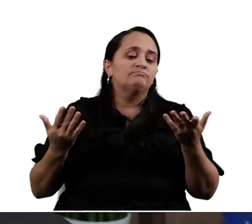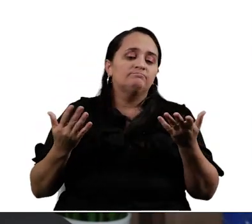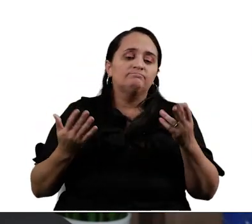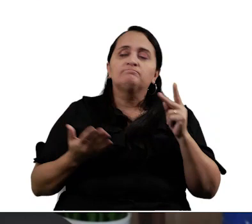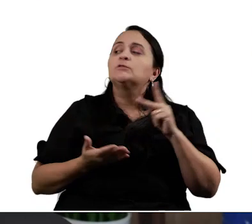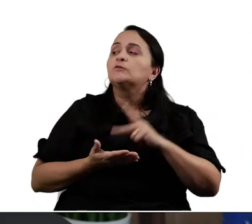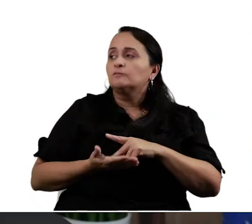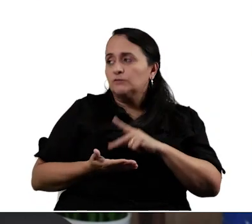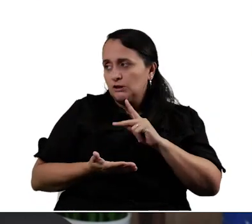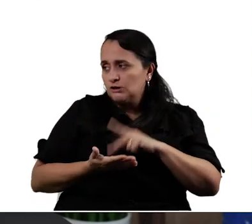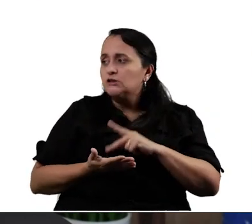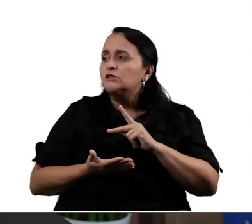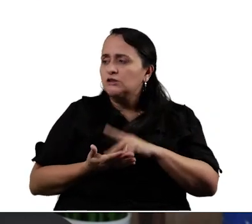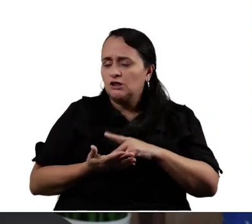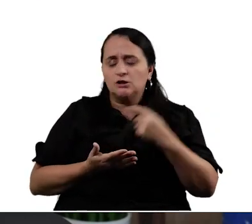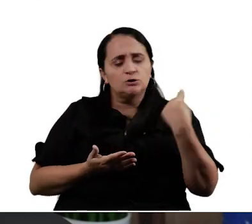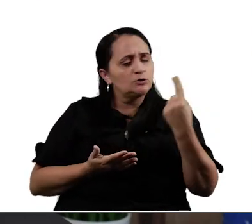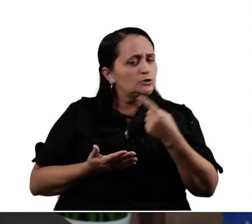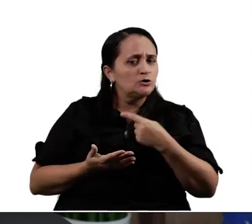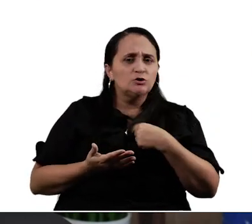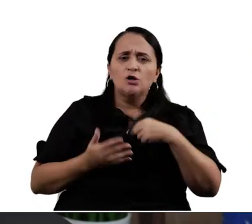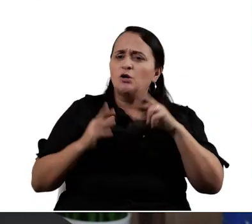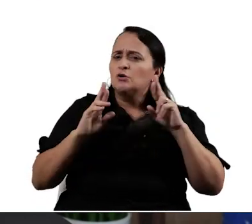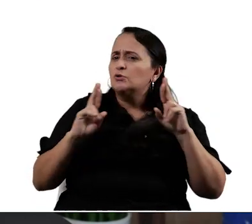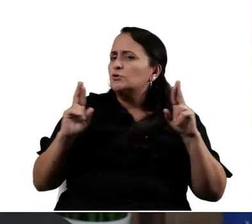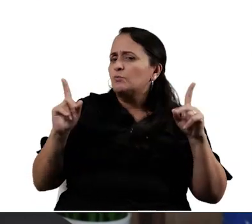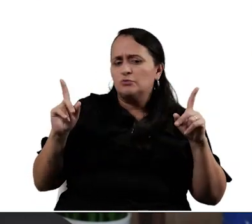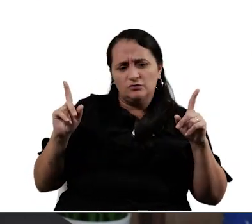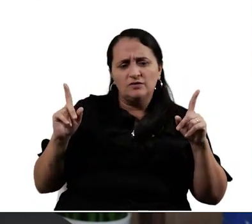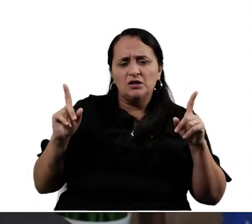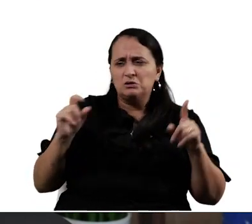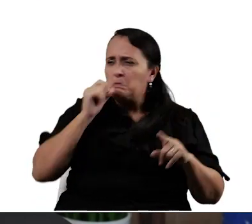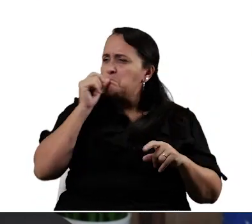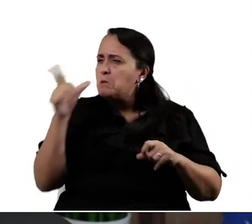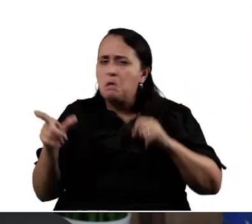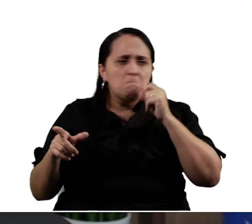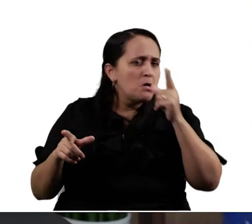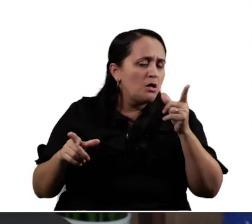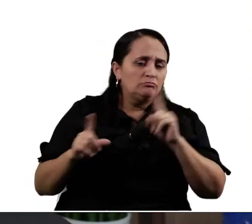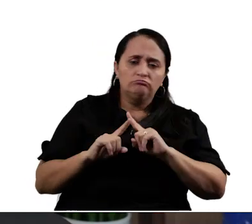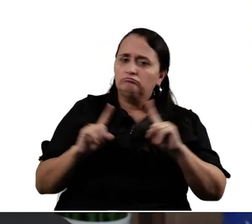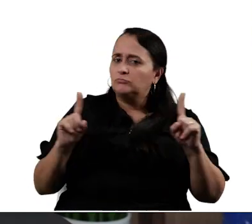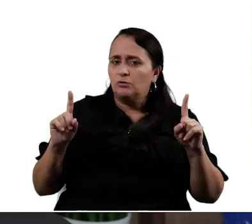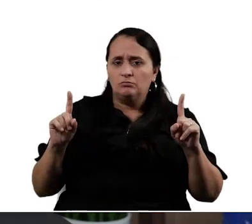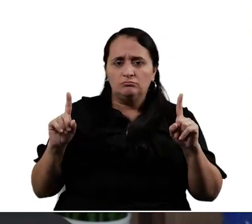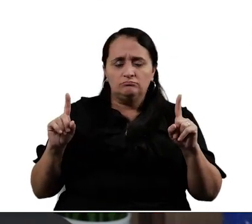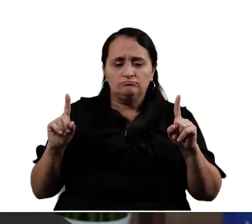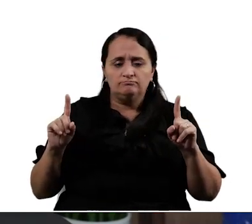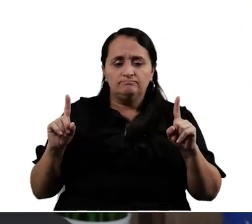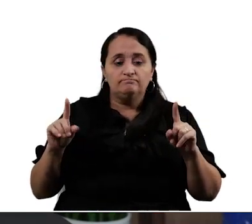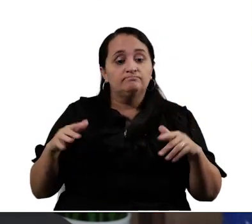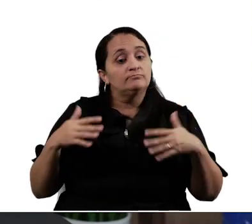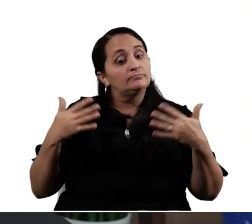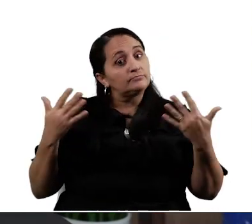Pro, verdade. Nós somos diferentes e não temos que ficar colocando apelido em ninguém. Pois então,